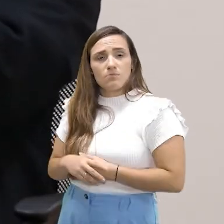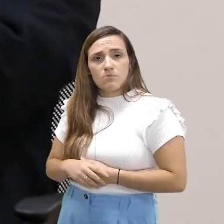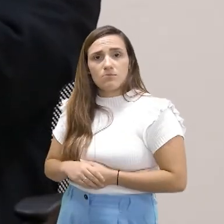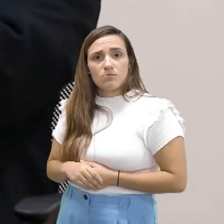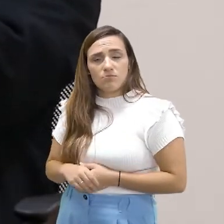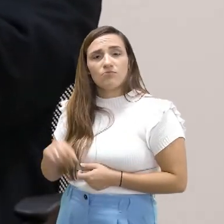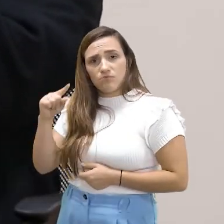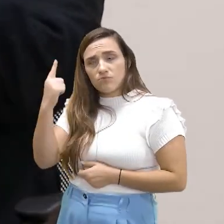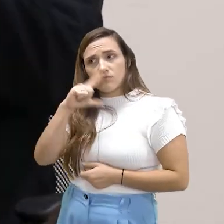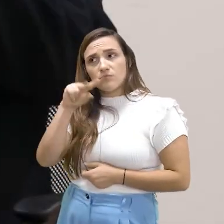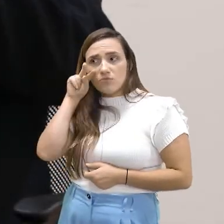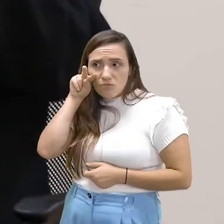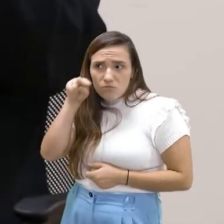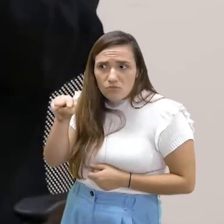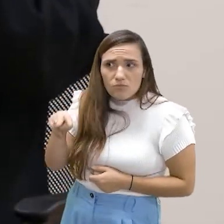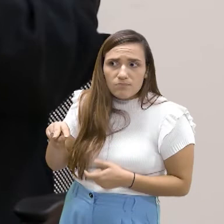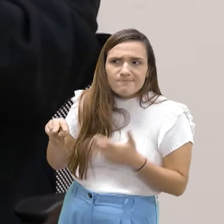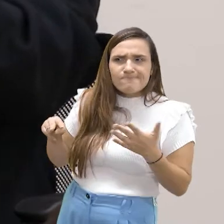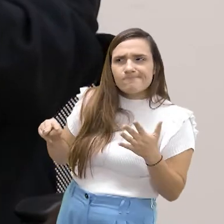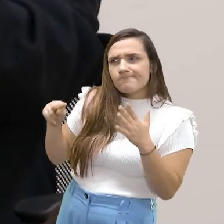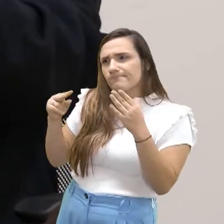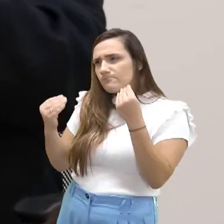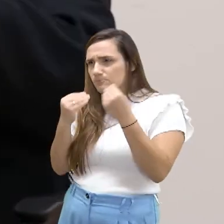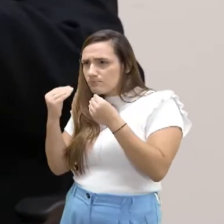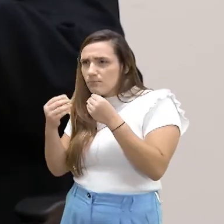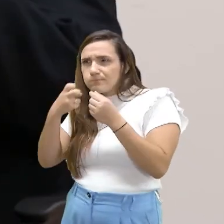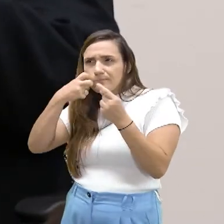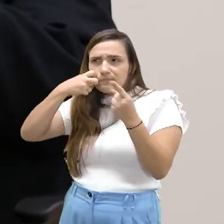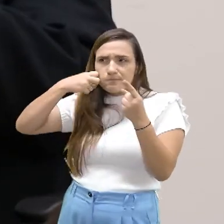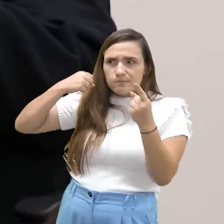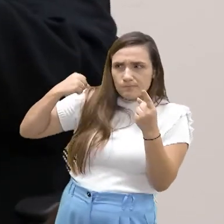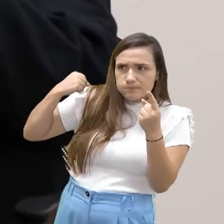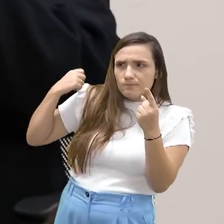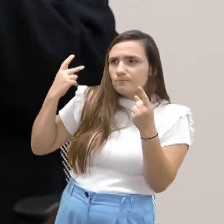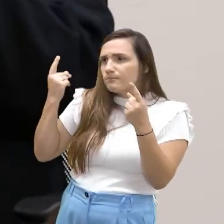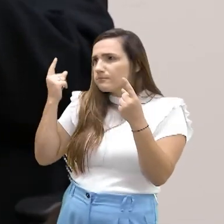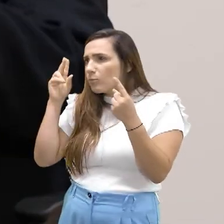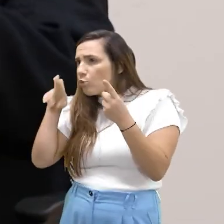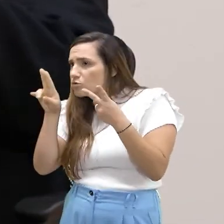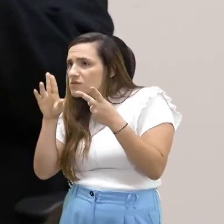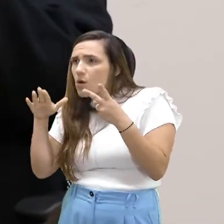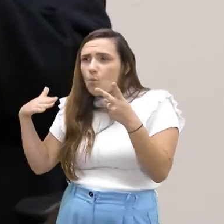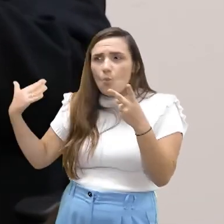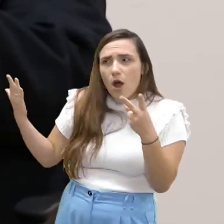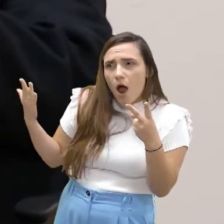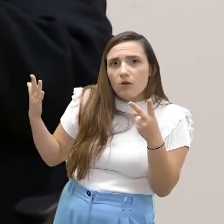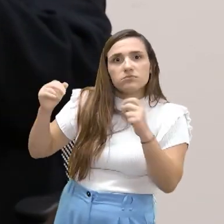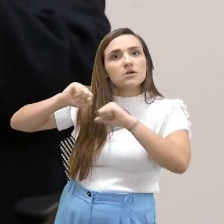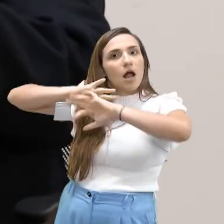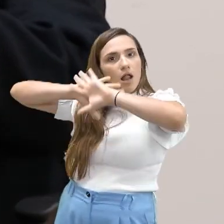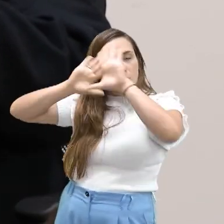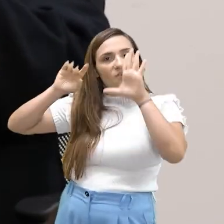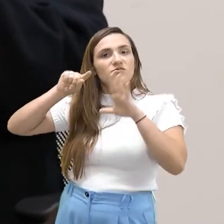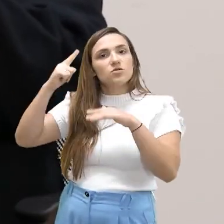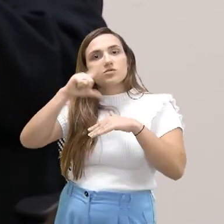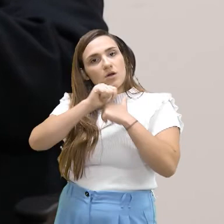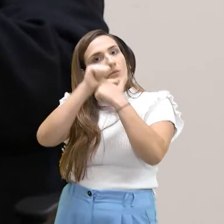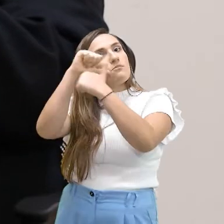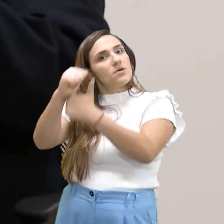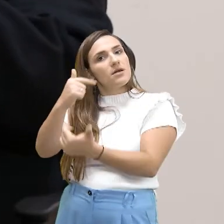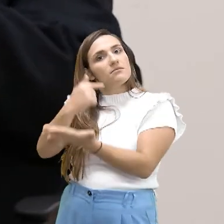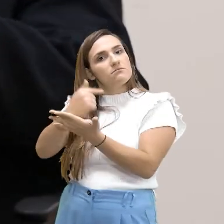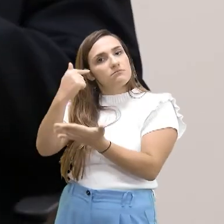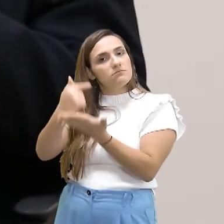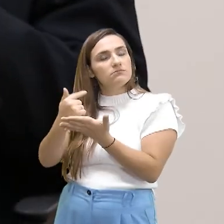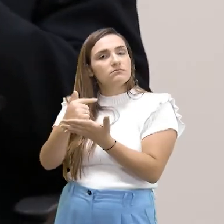possa também acompanhar toda a arrecadação de um cartório através da